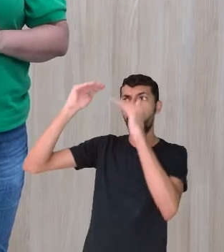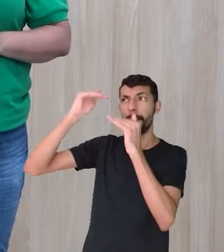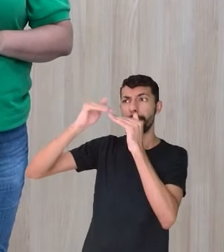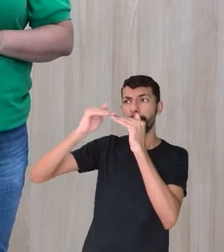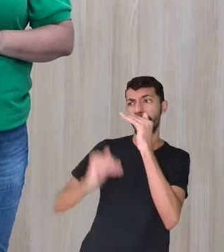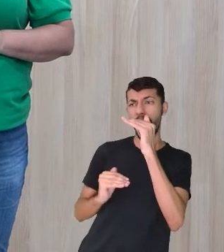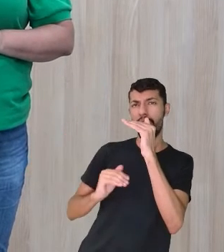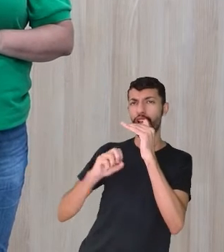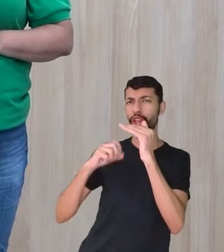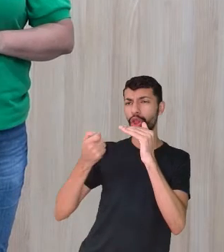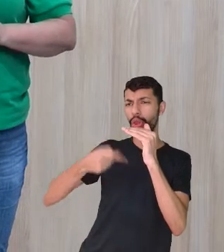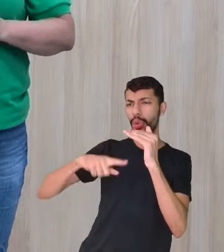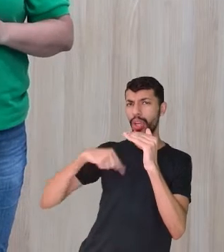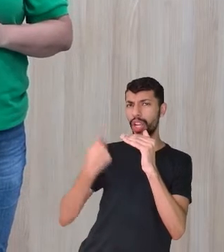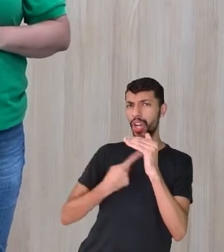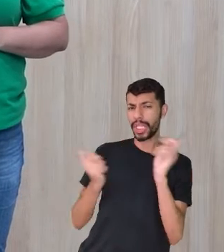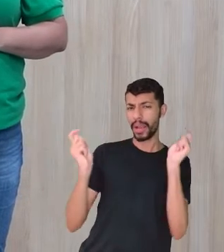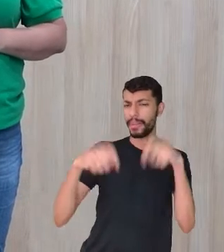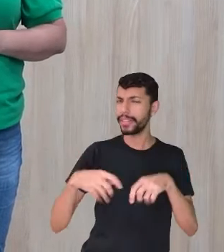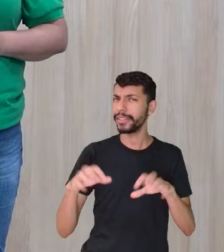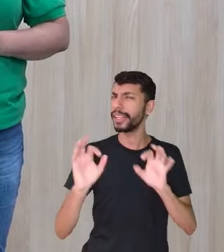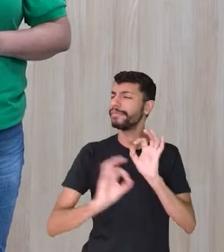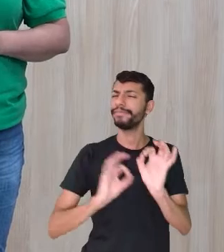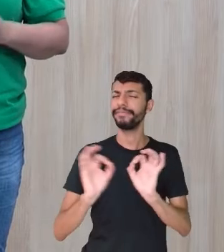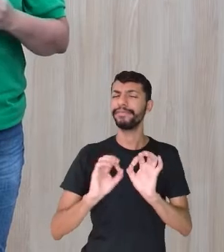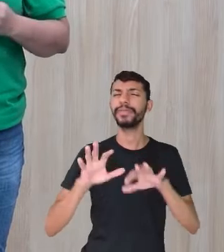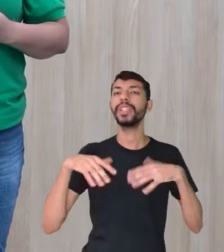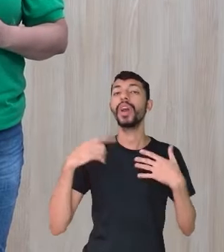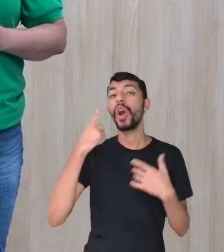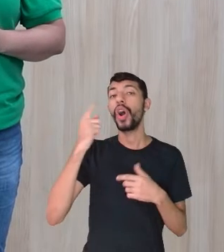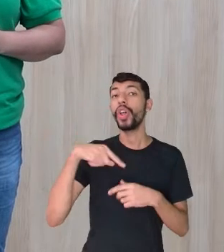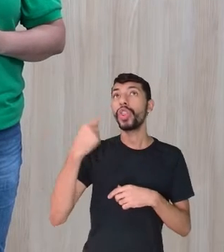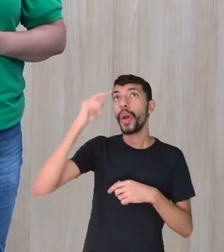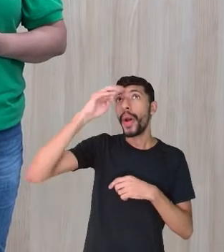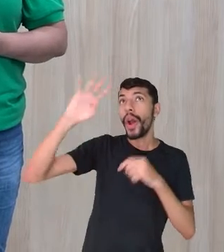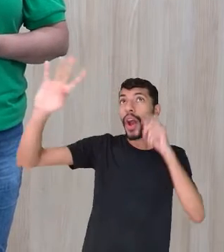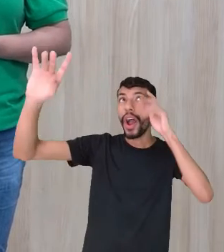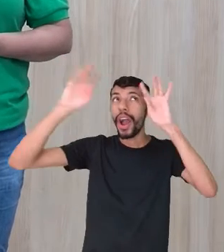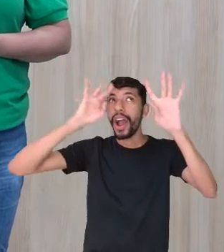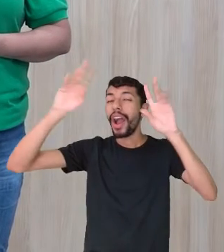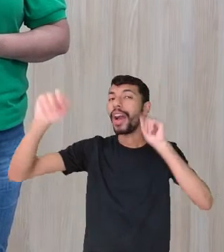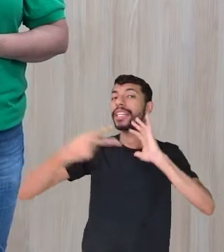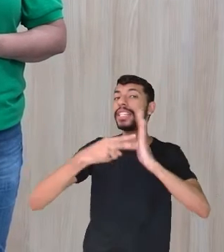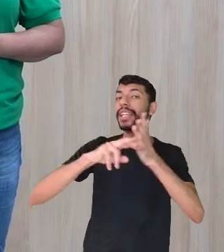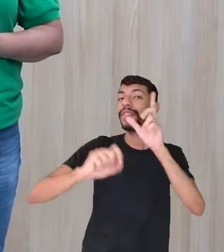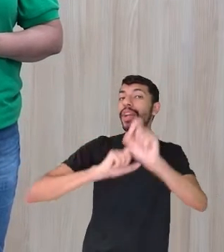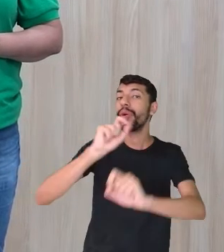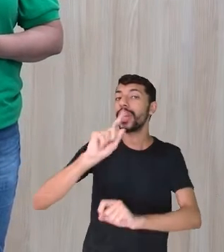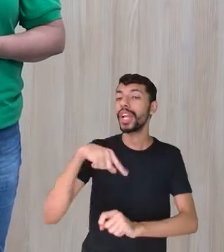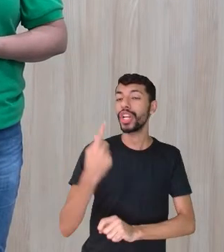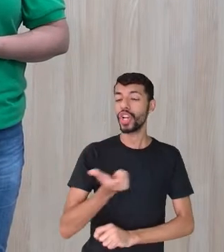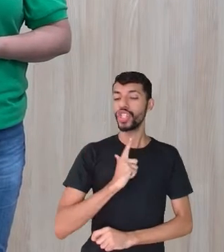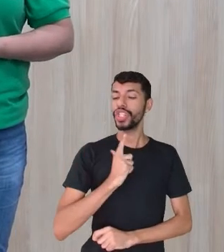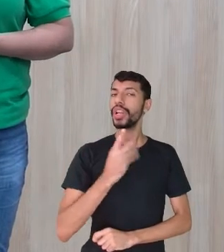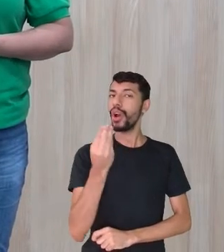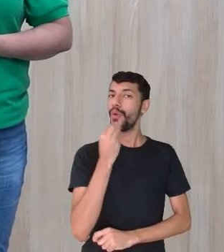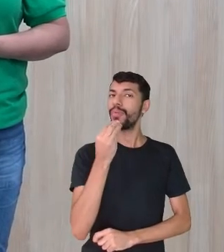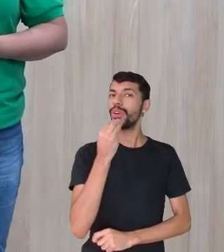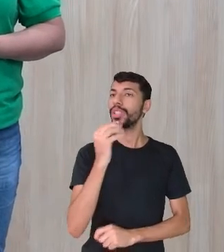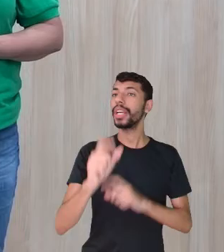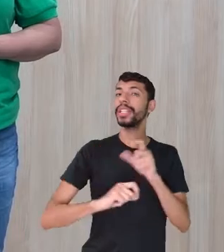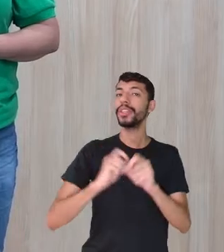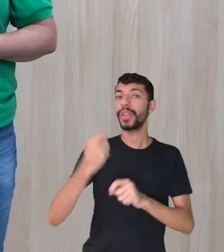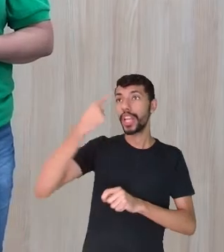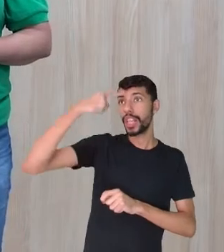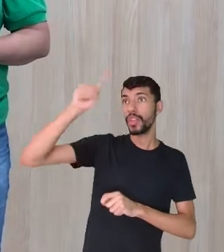nossa capacidade, não é? De realizar. Então, quando a gente sonha, significa que nós temos a oportunidade de